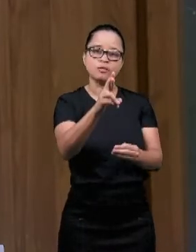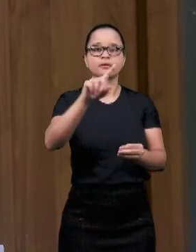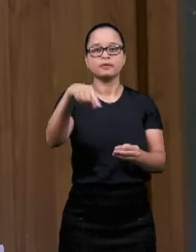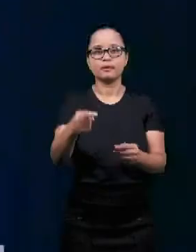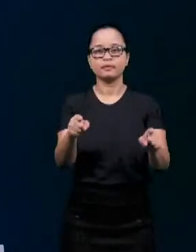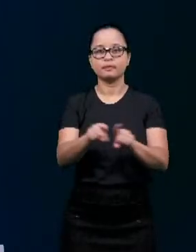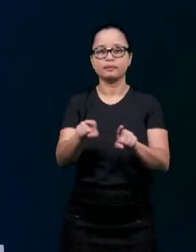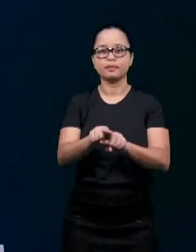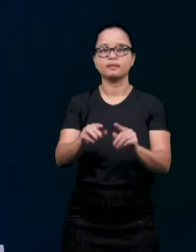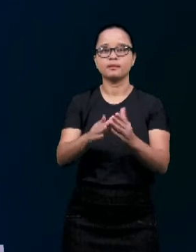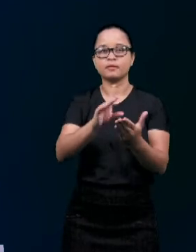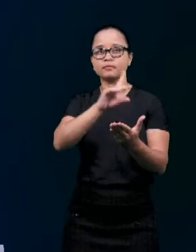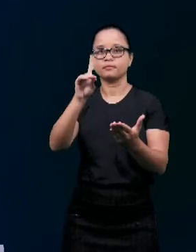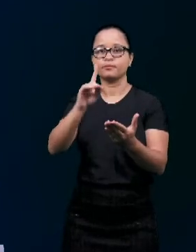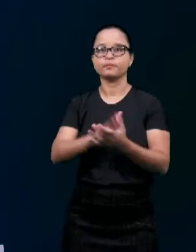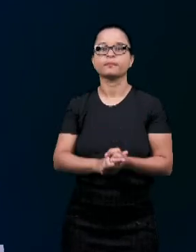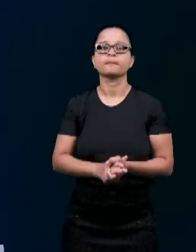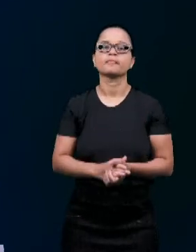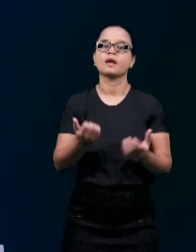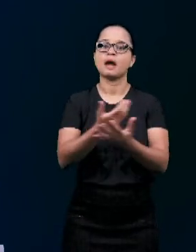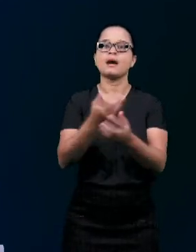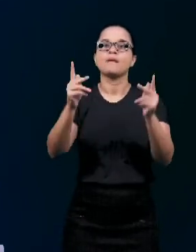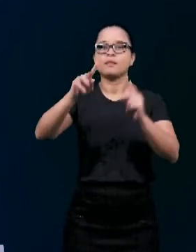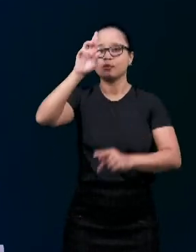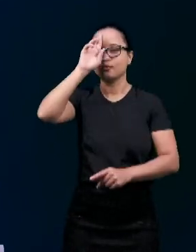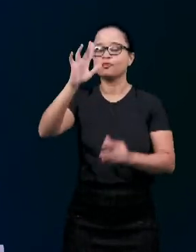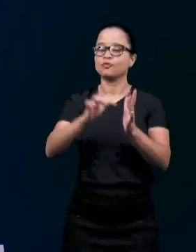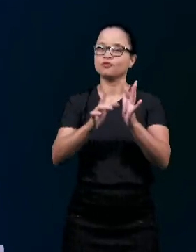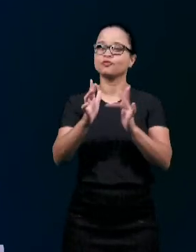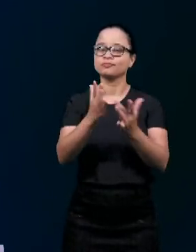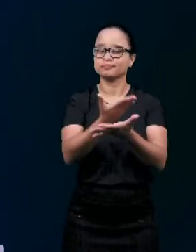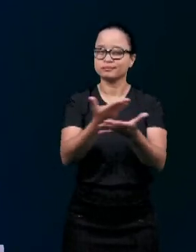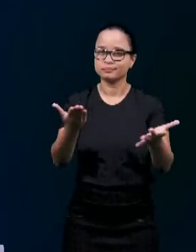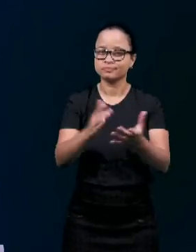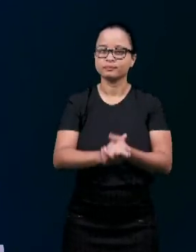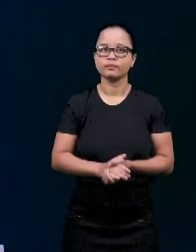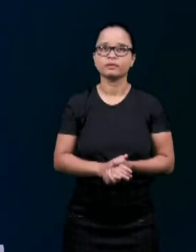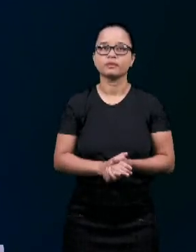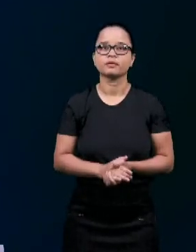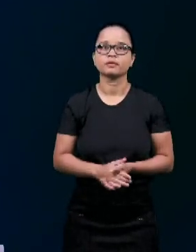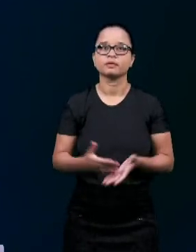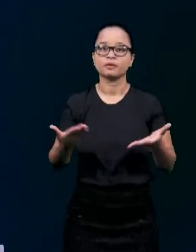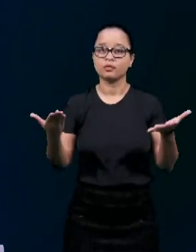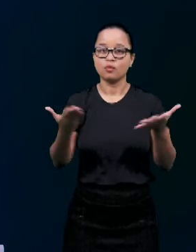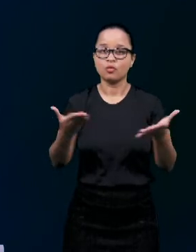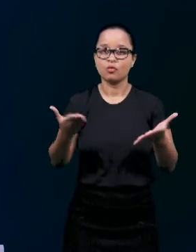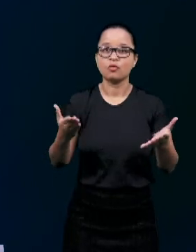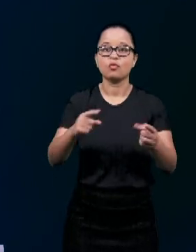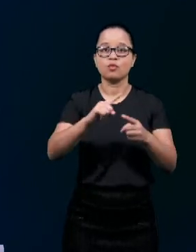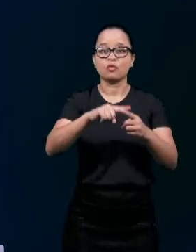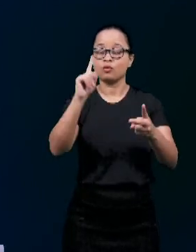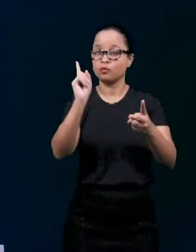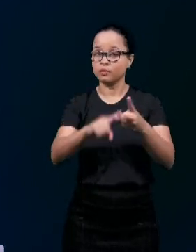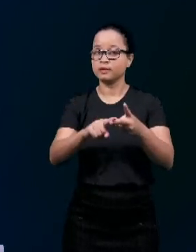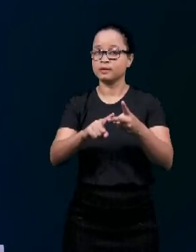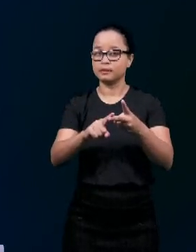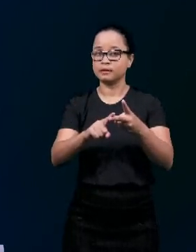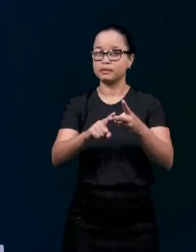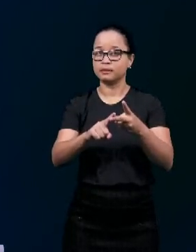a palavra. A paz do Senhor Jesus, irmãos. Na questão 2, nós vamos abordar duas alternativas.